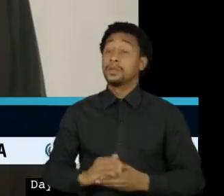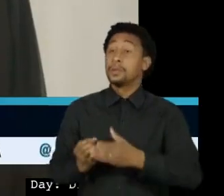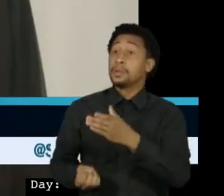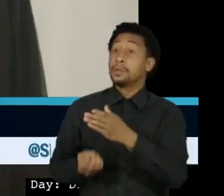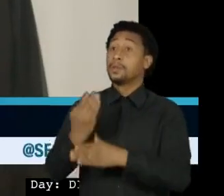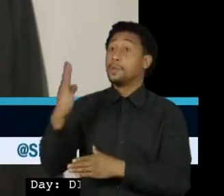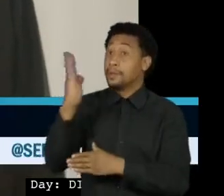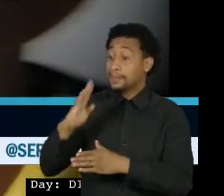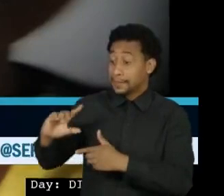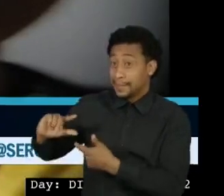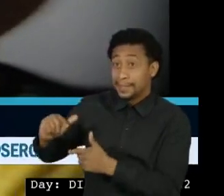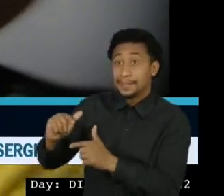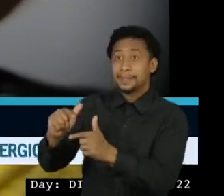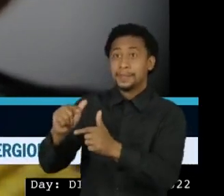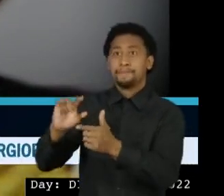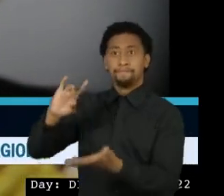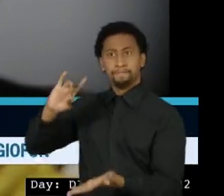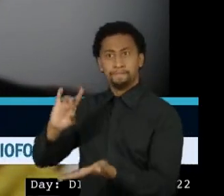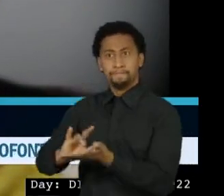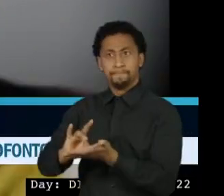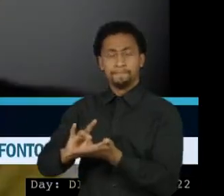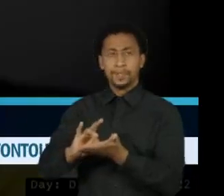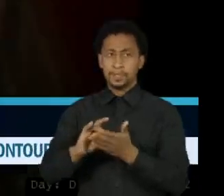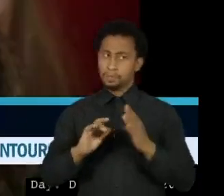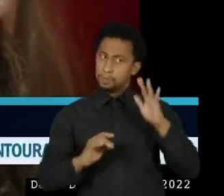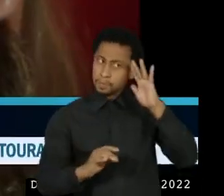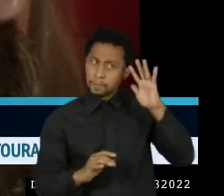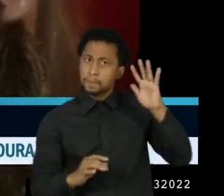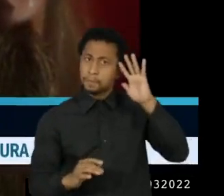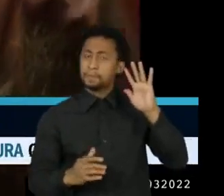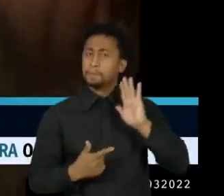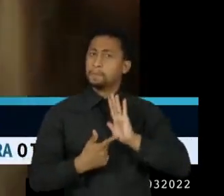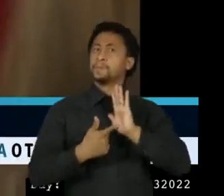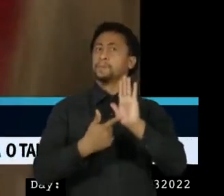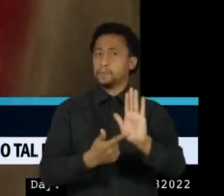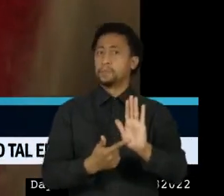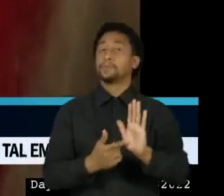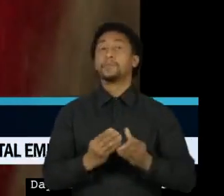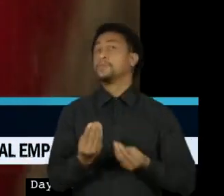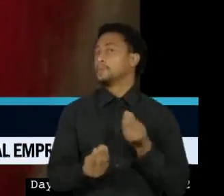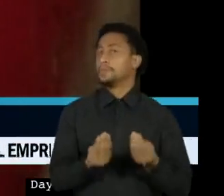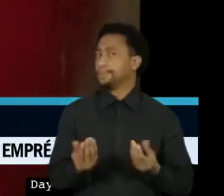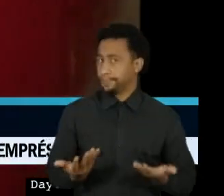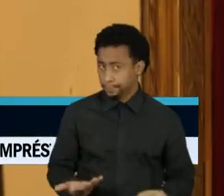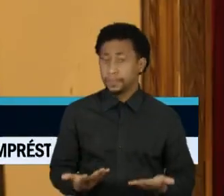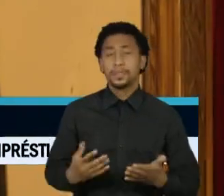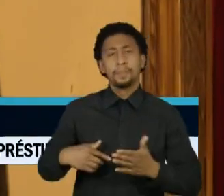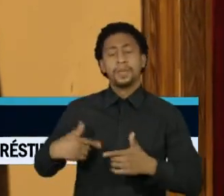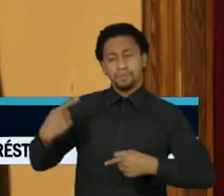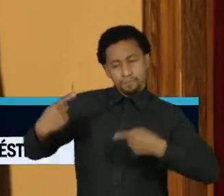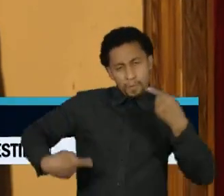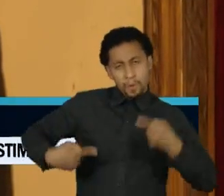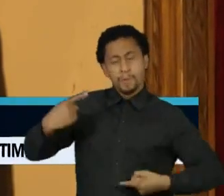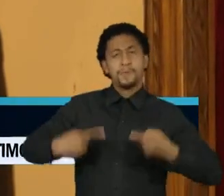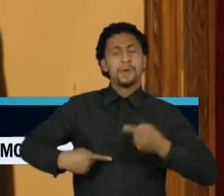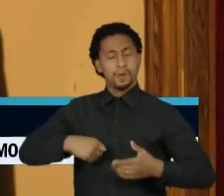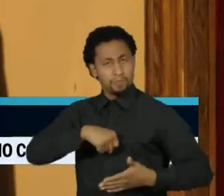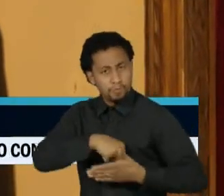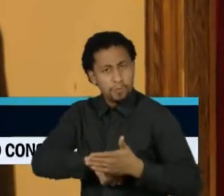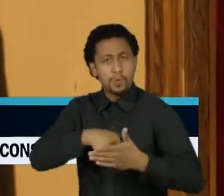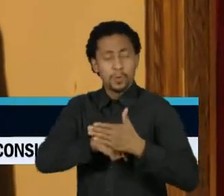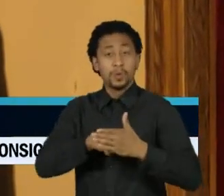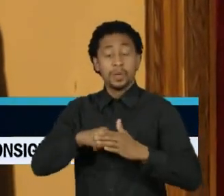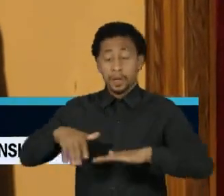nasce na tradição entre oficial e o Real extremas palacianas e das batalhas no litoral baiano